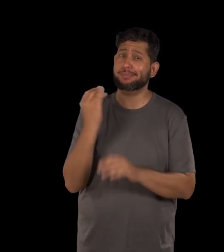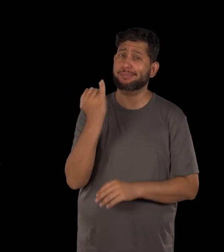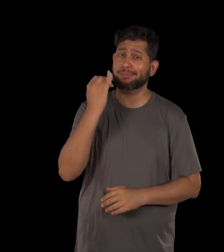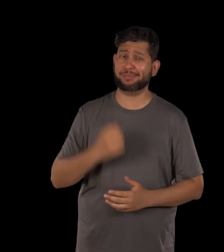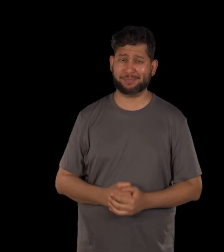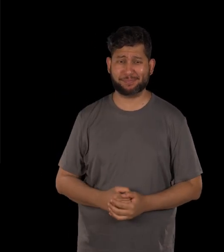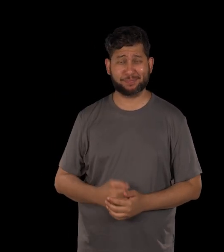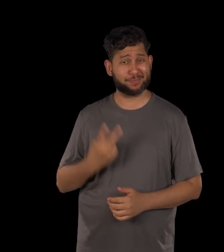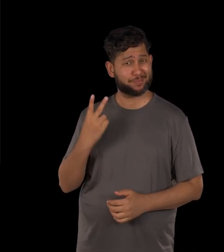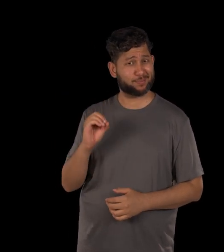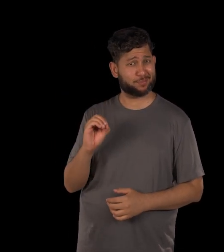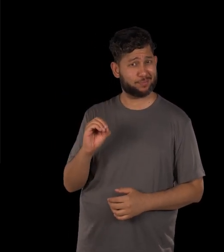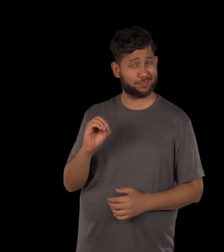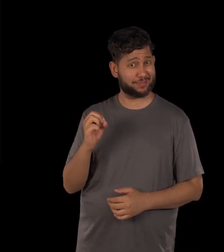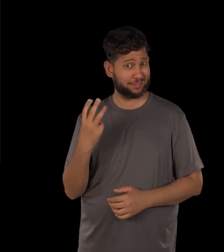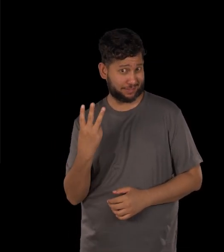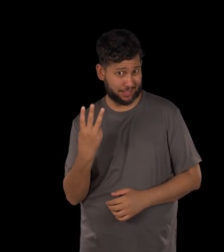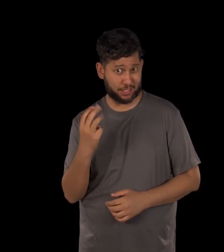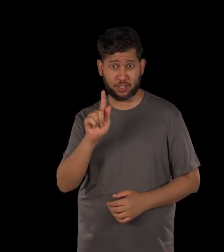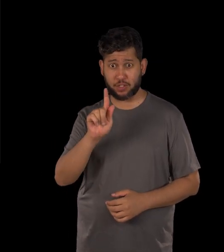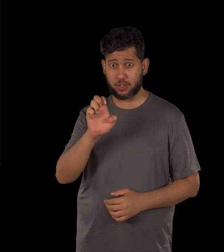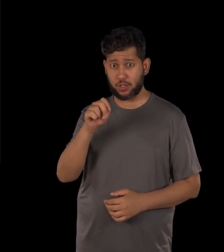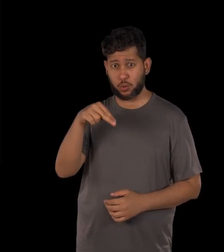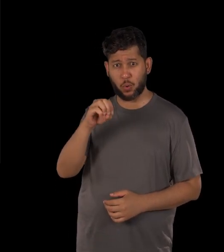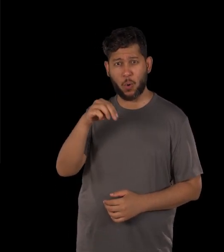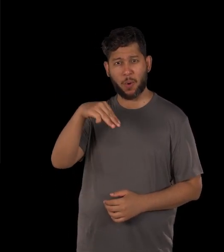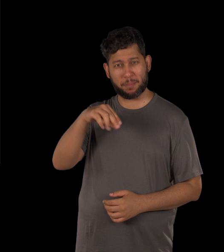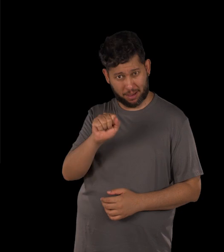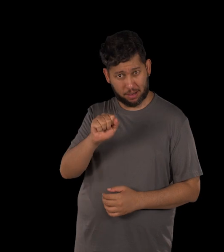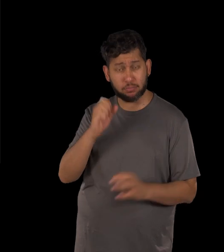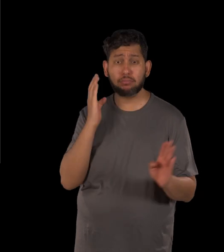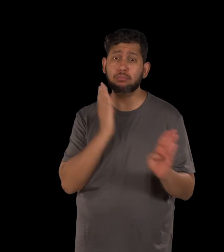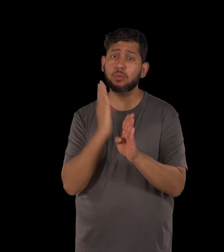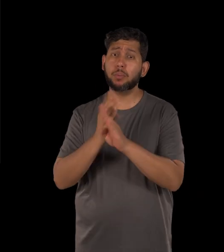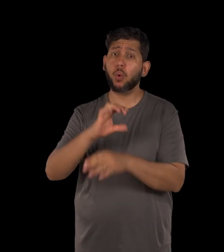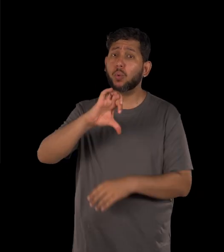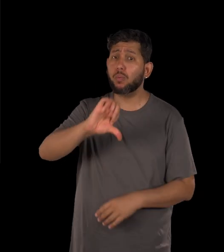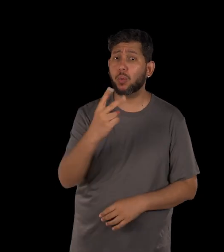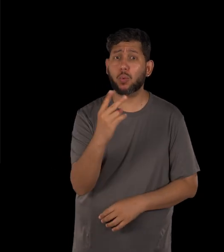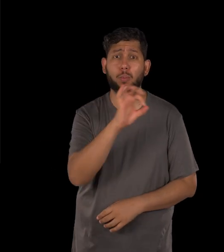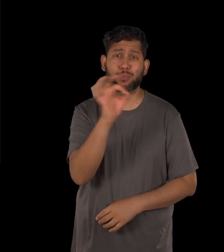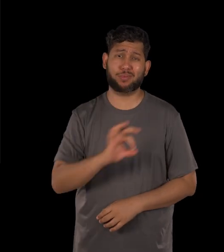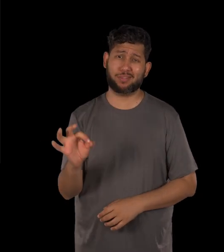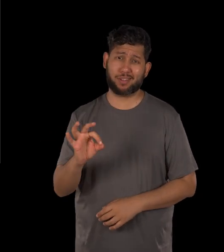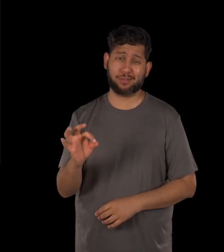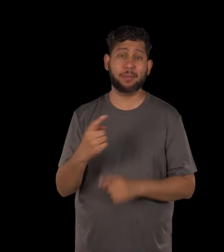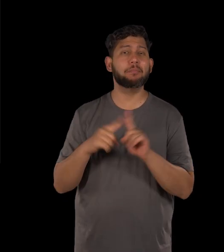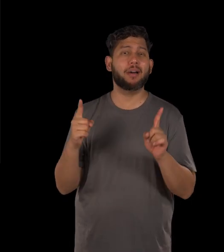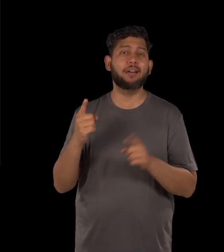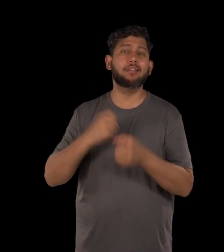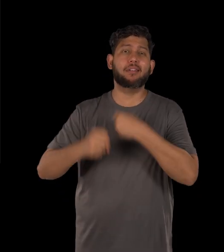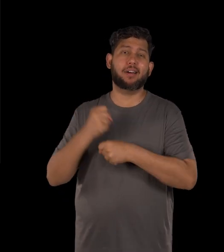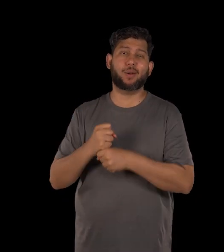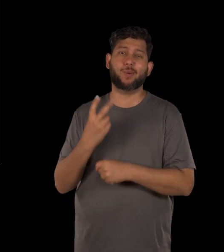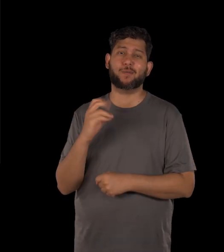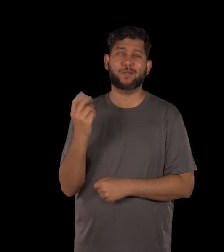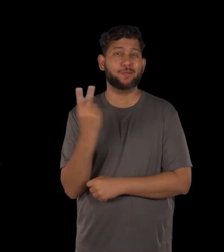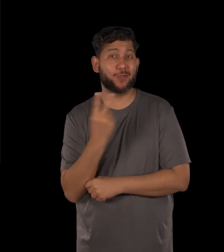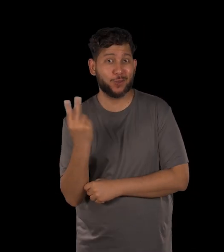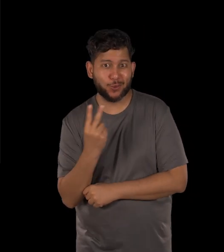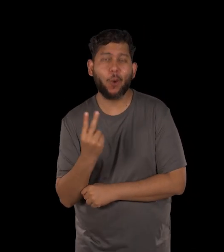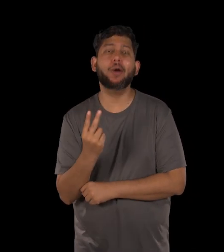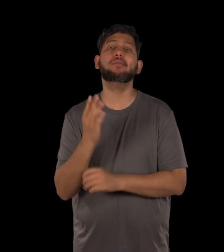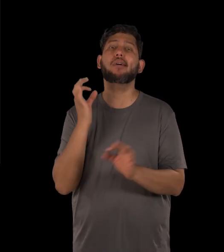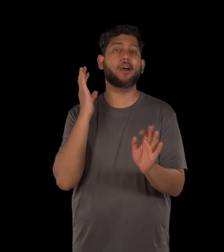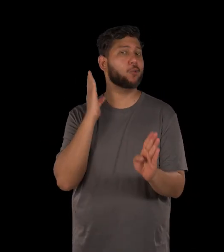2003, o projeto Genoma Humano conseguiu sequenciar 92% do genoma humano, mas somente em 2022